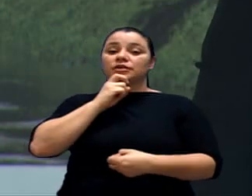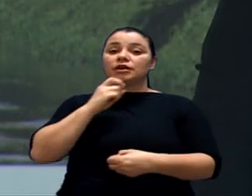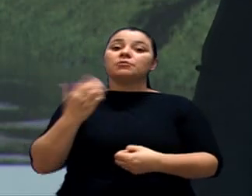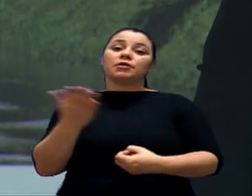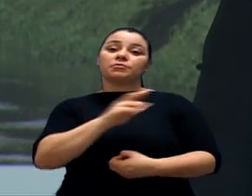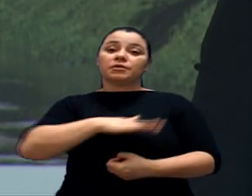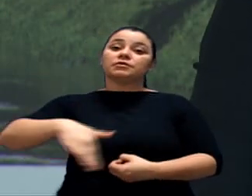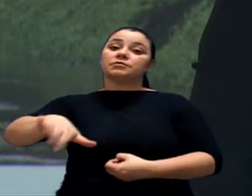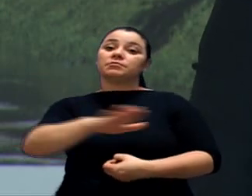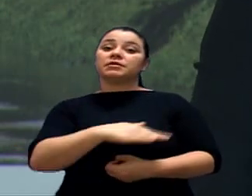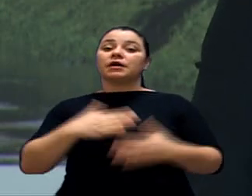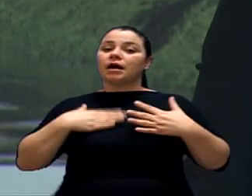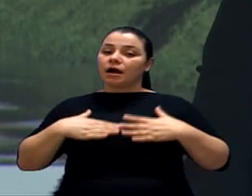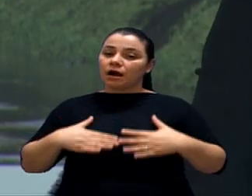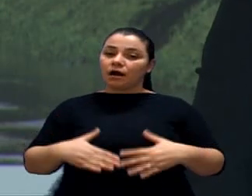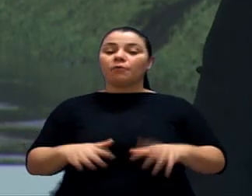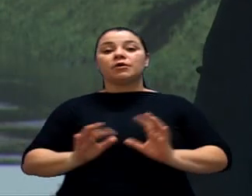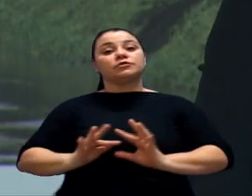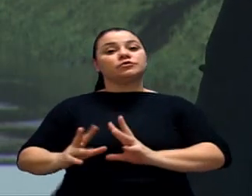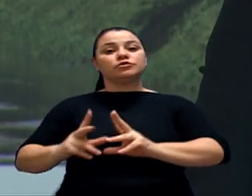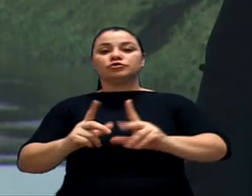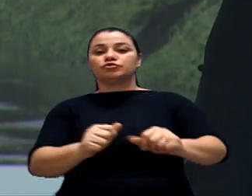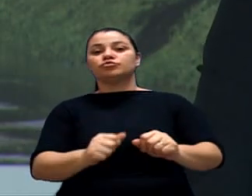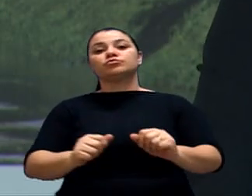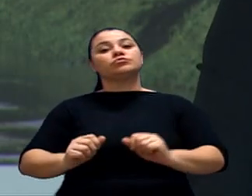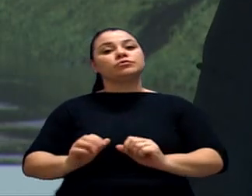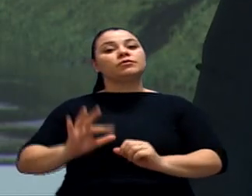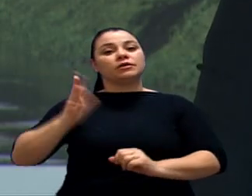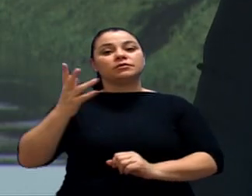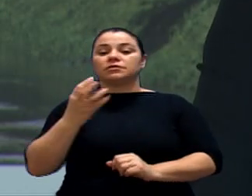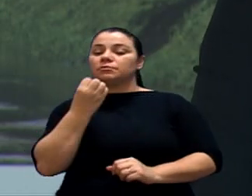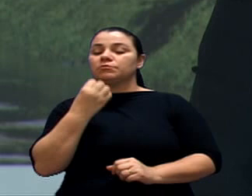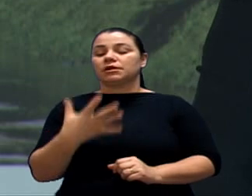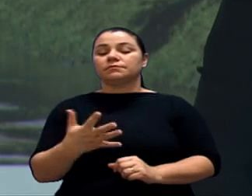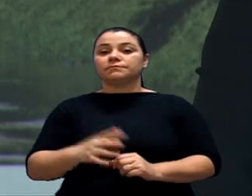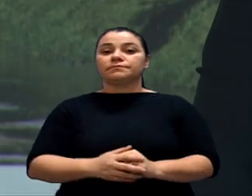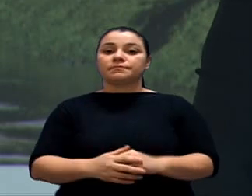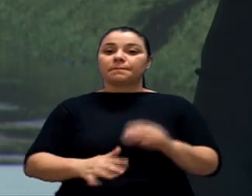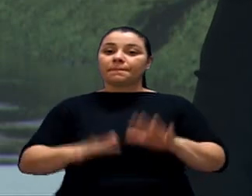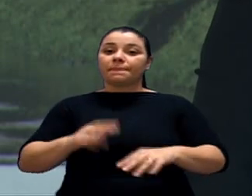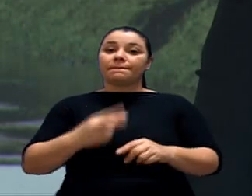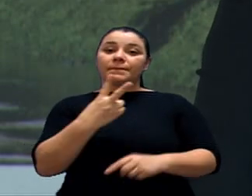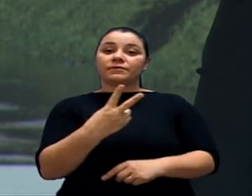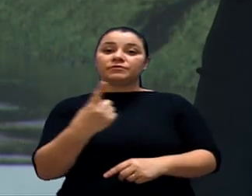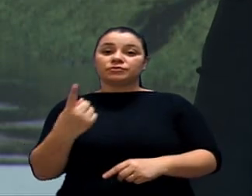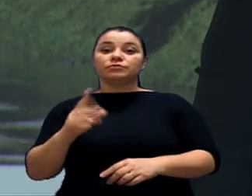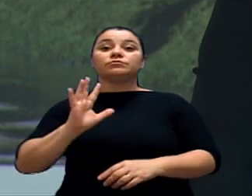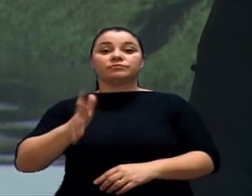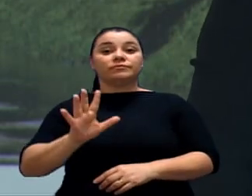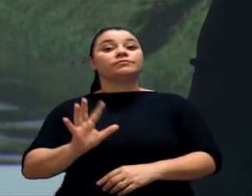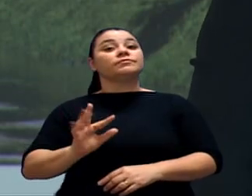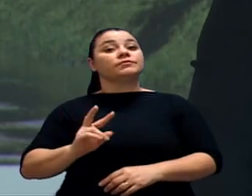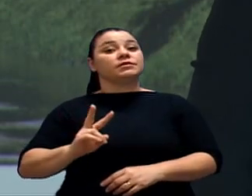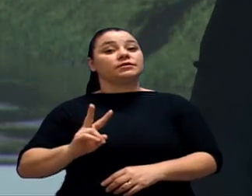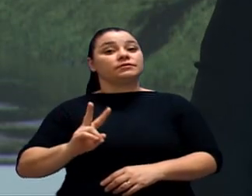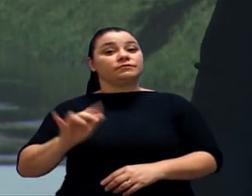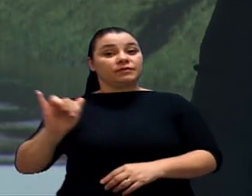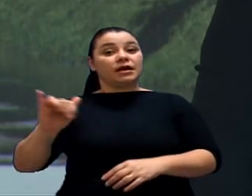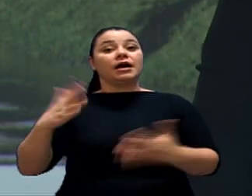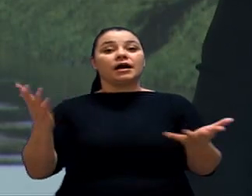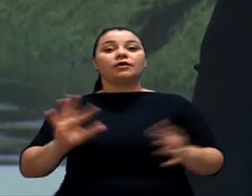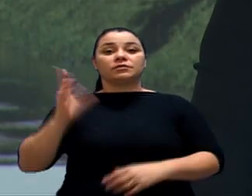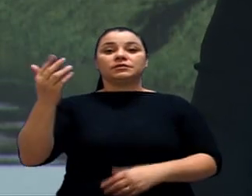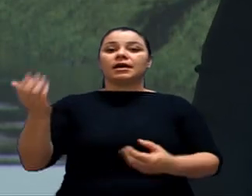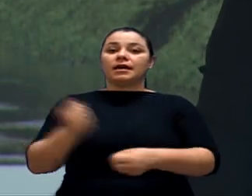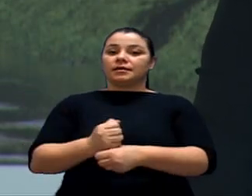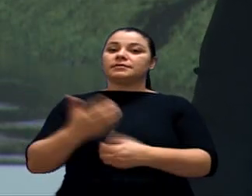para deixar o pessoal tranquilo que essa titularização dessas 21 famílias vai acontecer ainda esse ano e